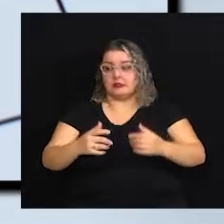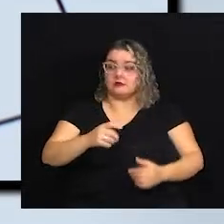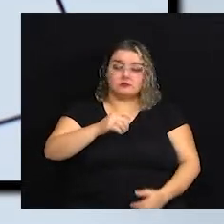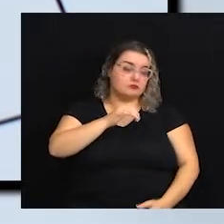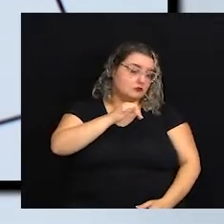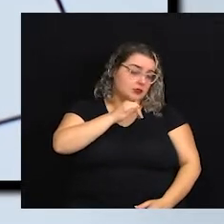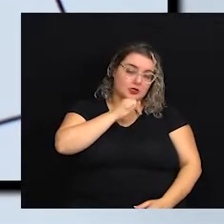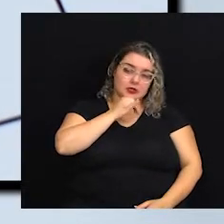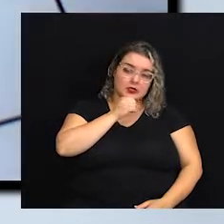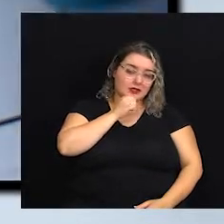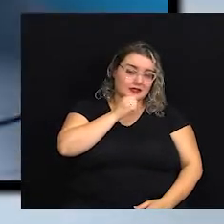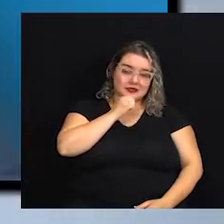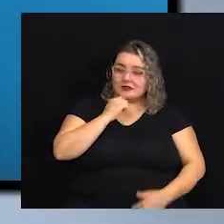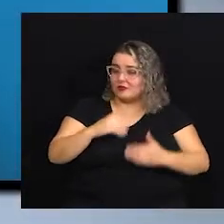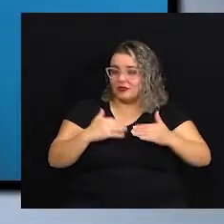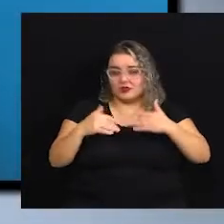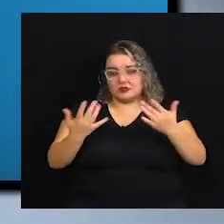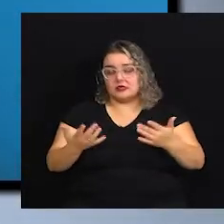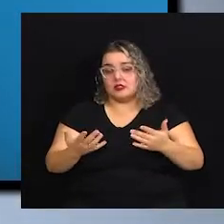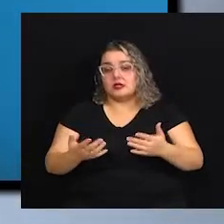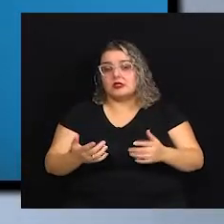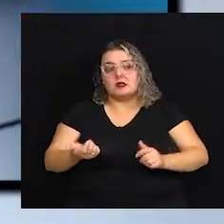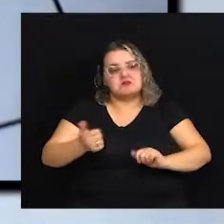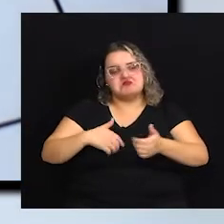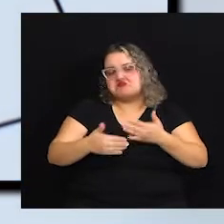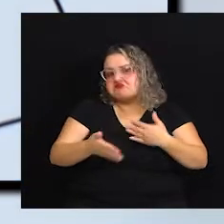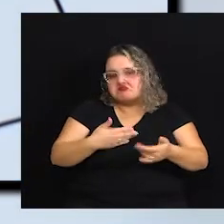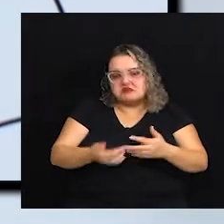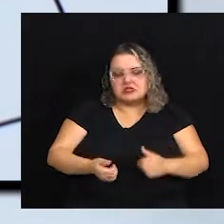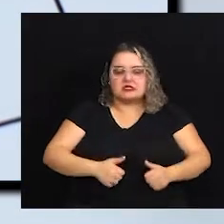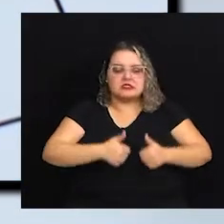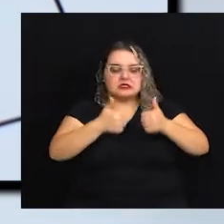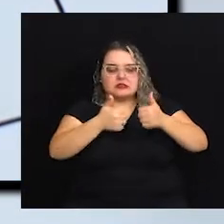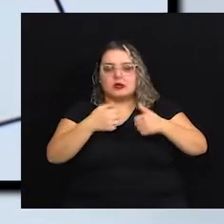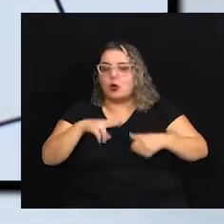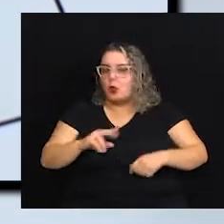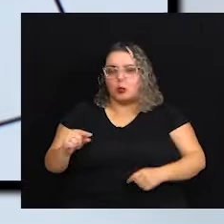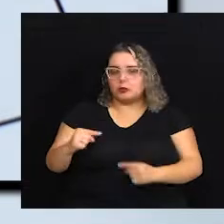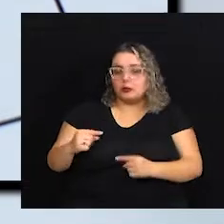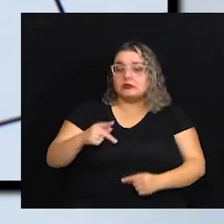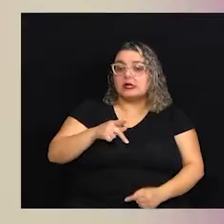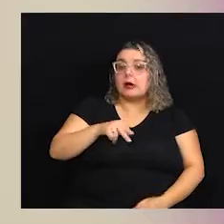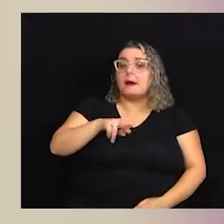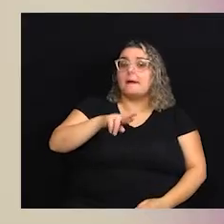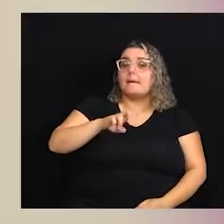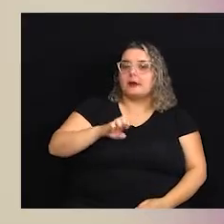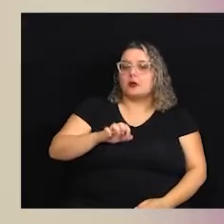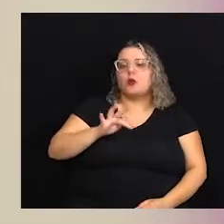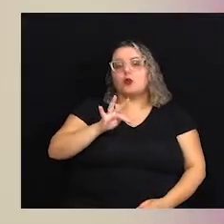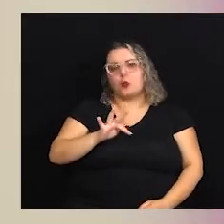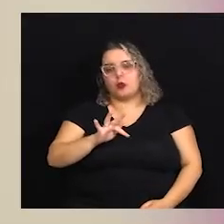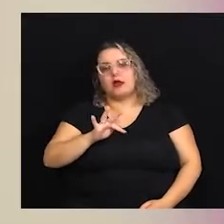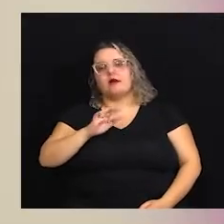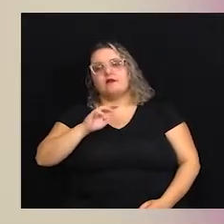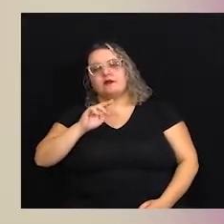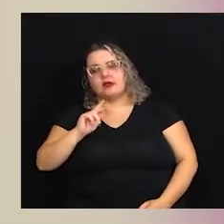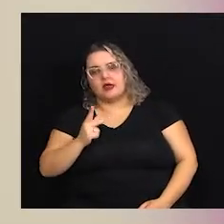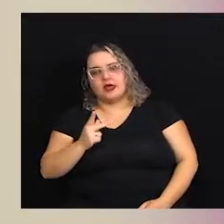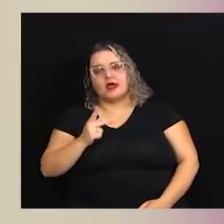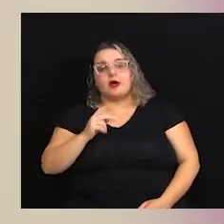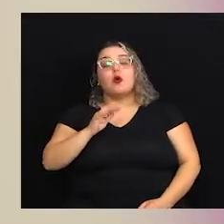produzir. E na dependência desse mês produzir ou não, se já tiver nessa pré, o FSH começa a